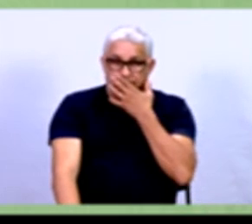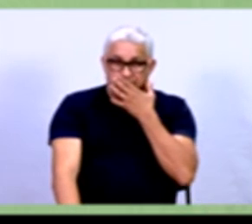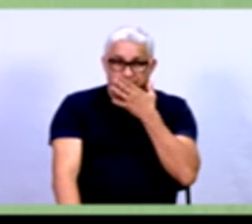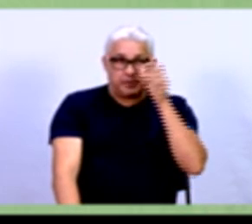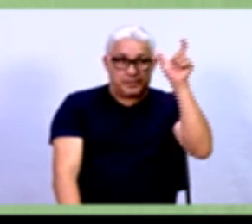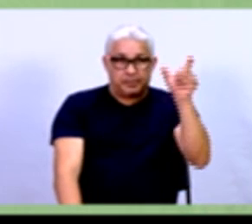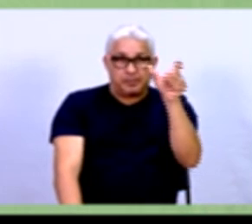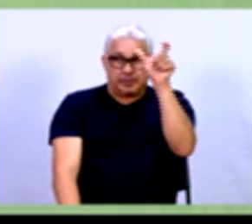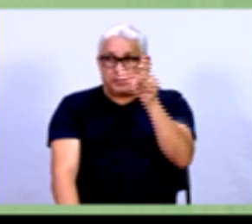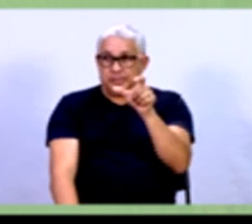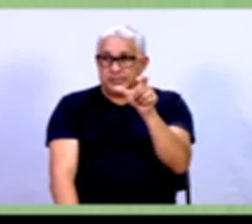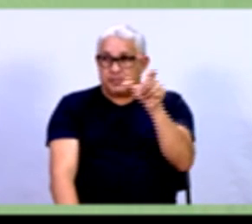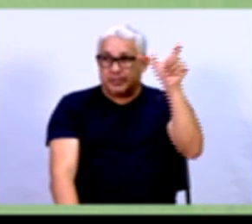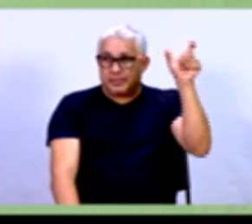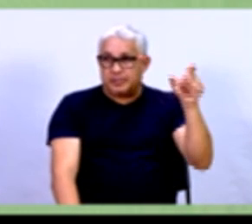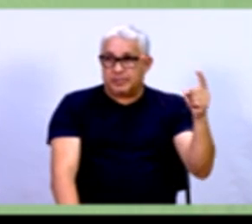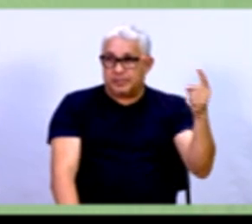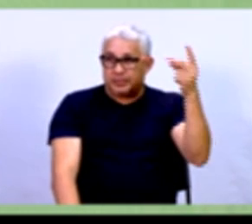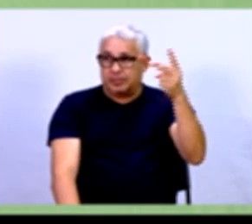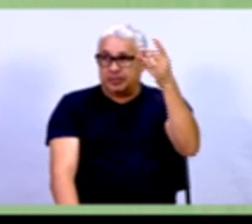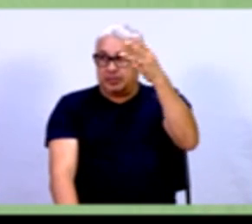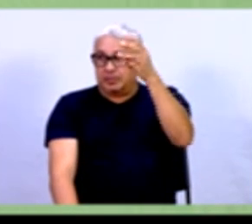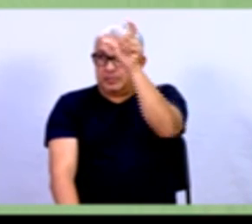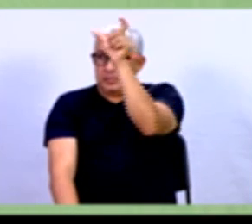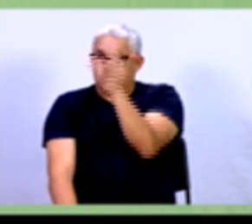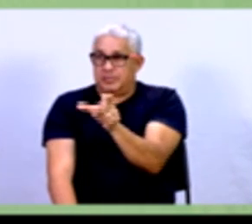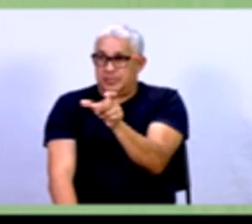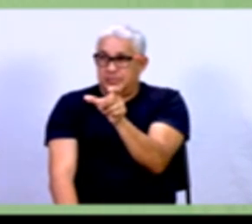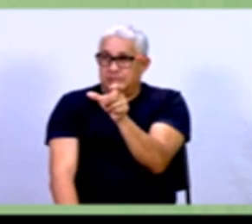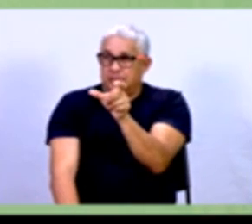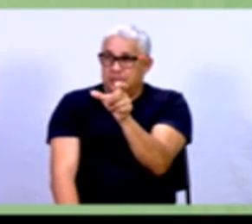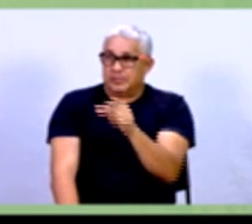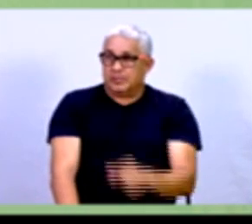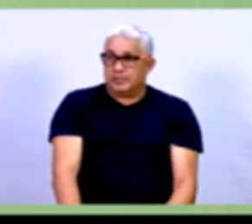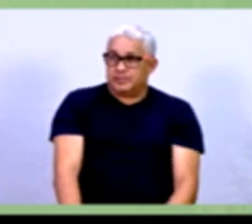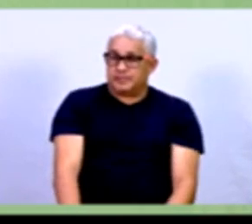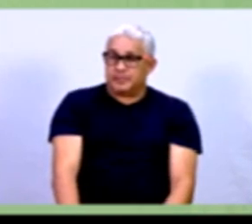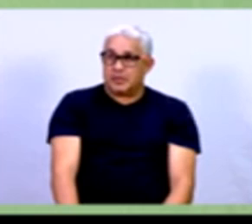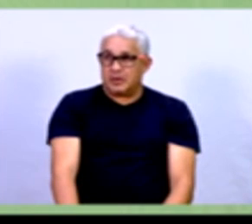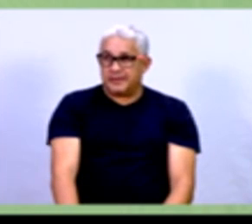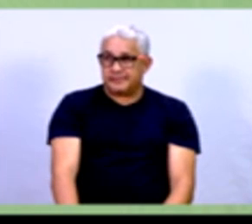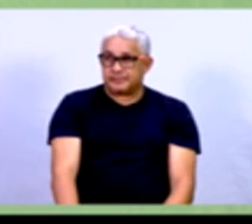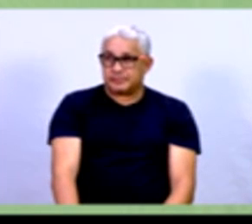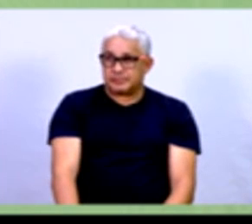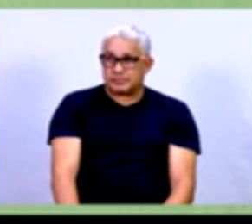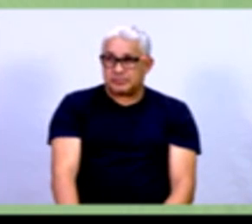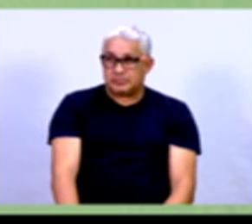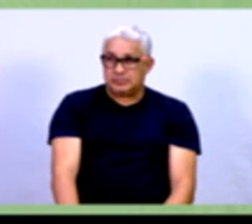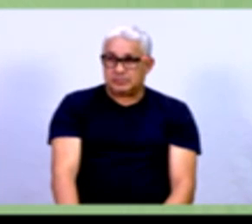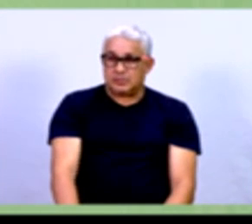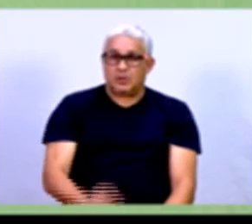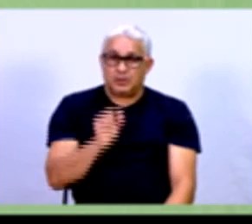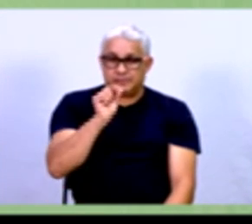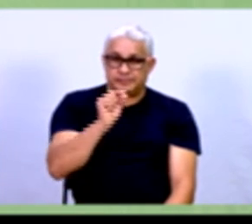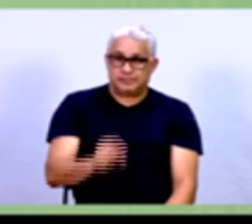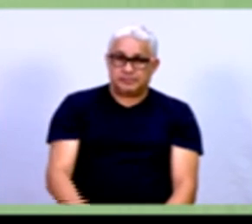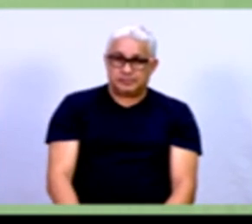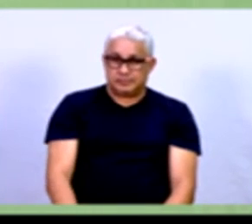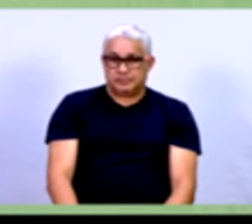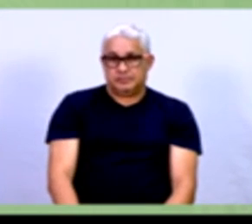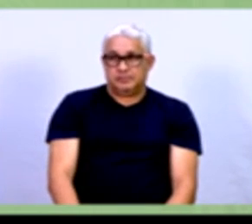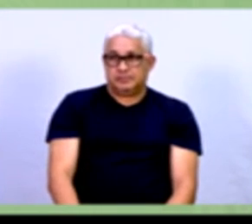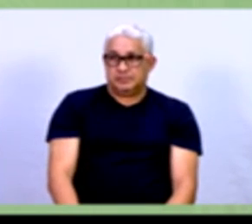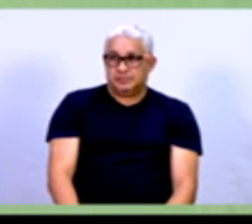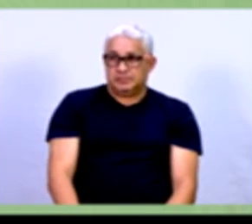característica aqui da nossa tabela, né? Frequência relativa. A frequência relativa nada mais é do que a gente pegar o